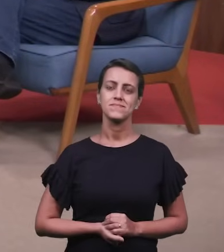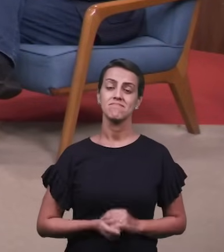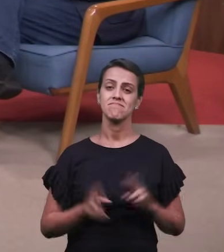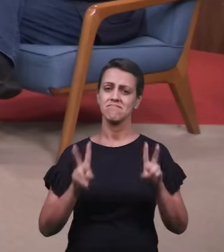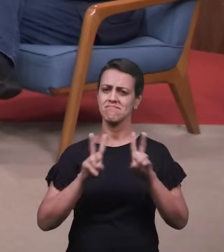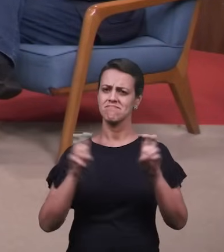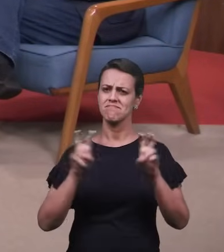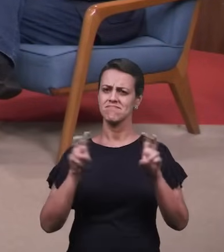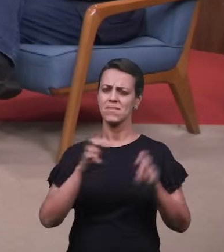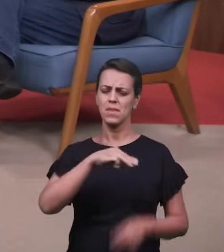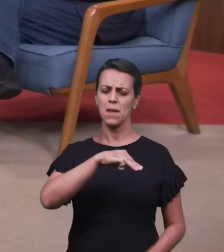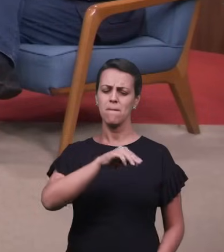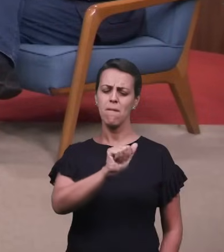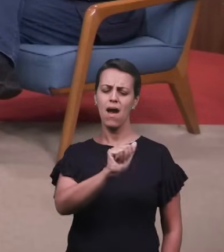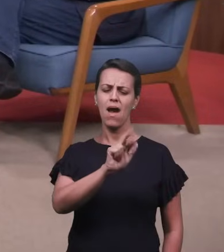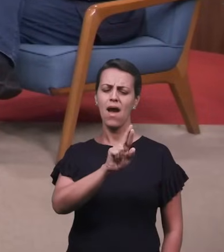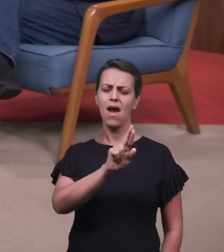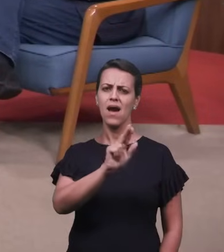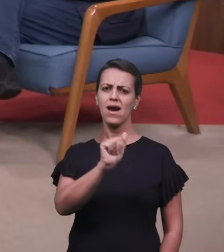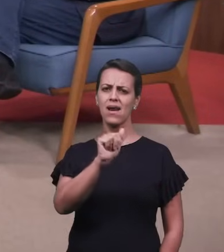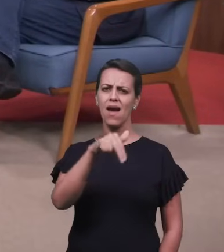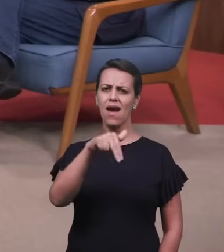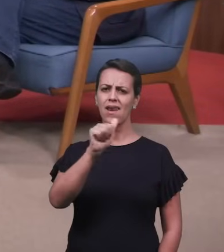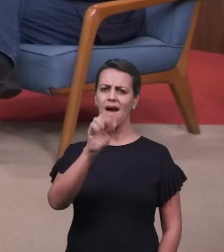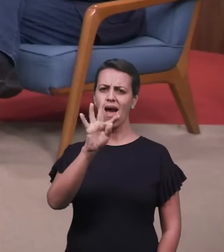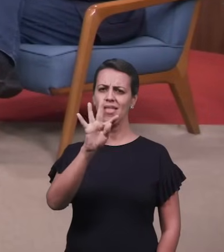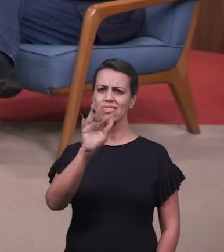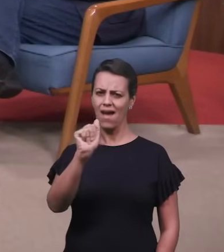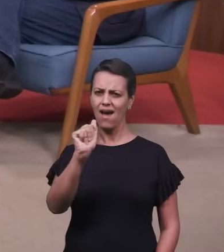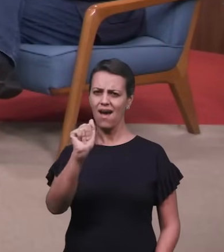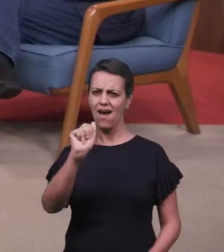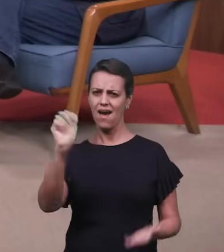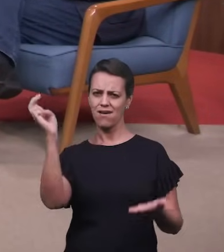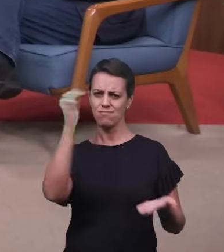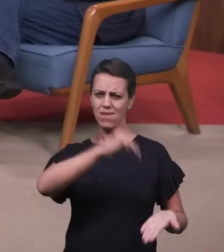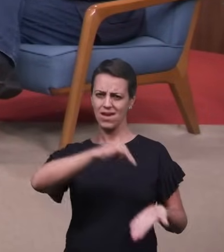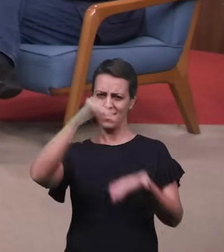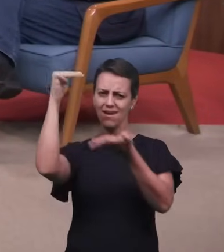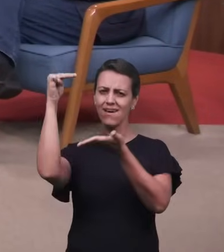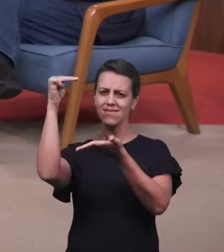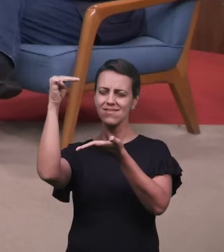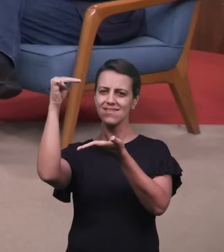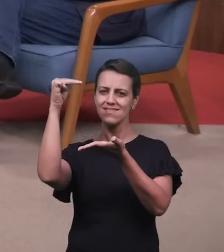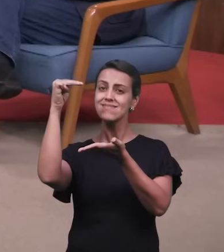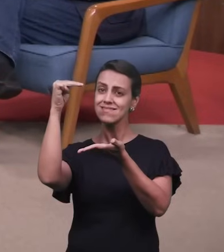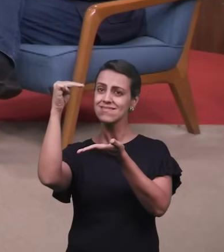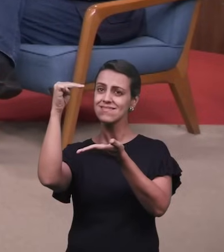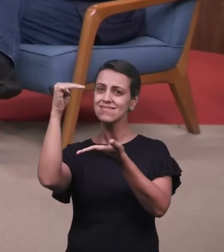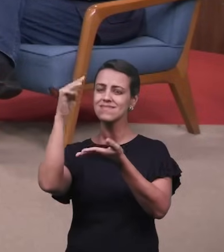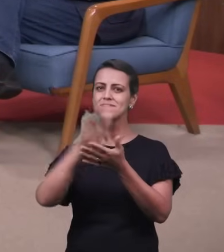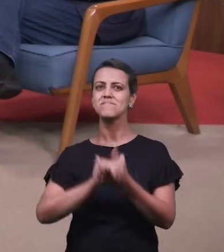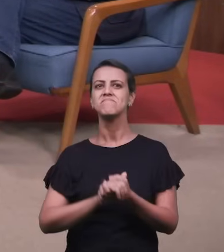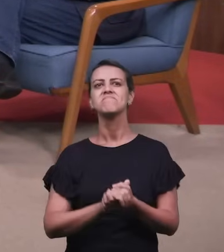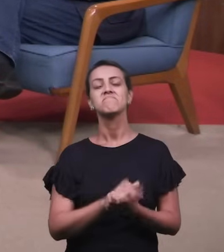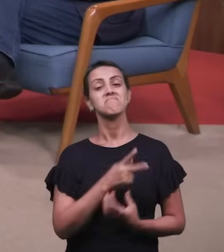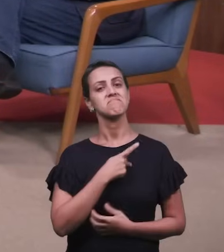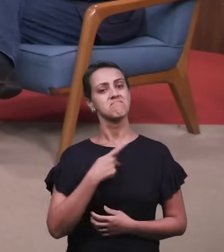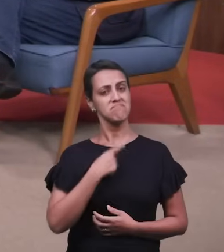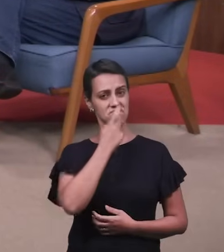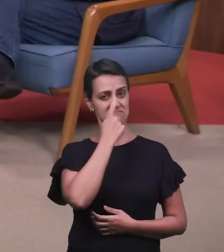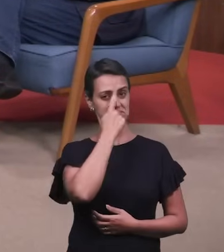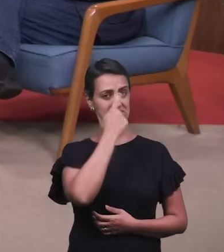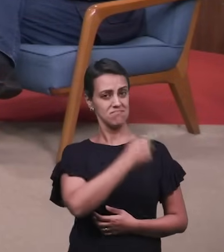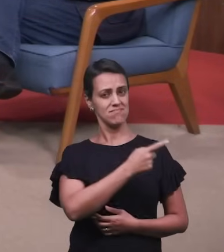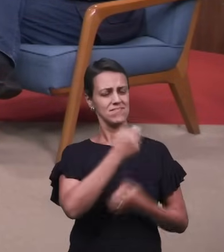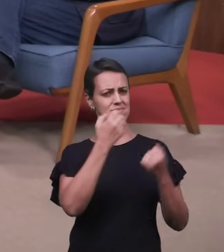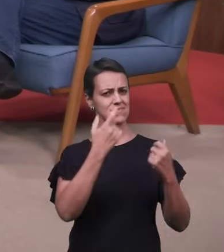a expressão Maranata, né, ao mesmo tempo, e outro dia, o Daniel deu uma aula aqui num dos conteúdos